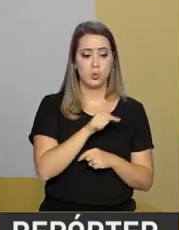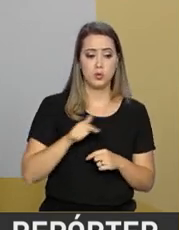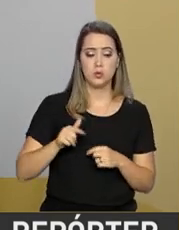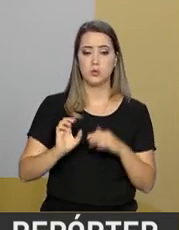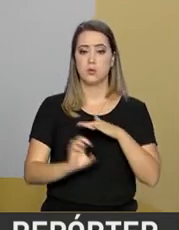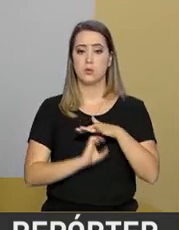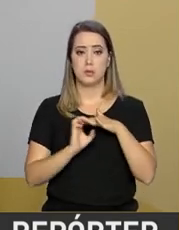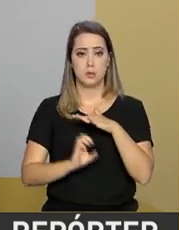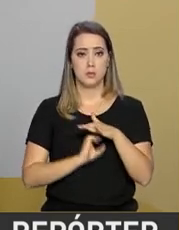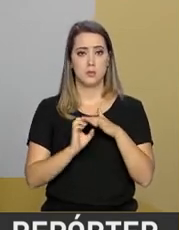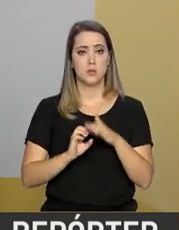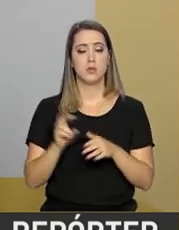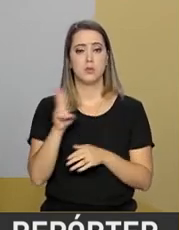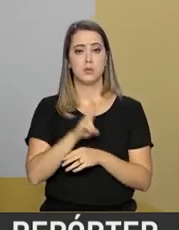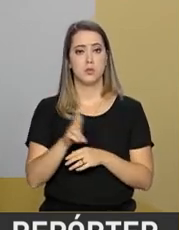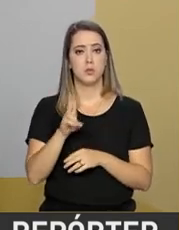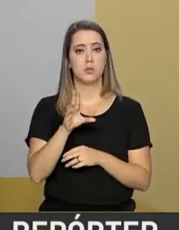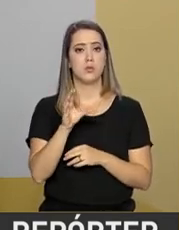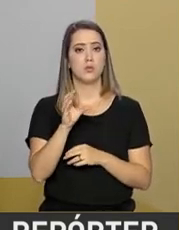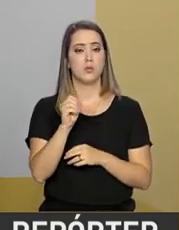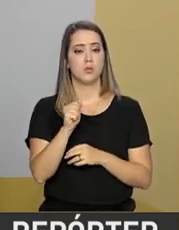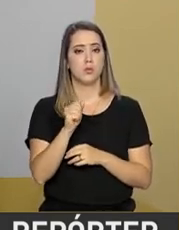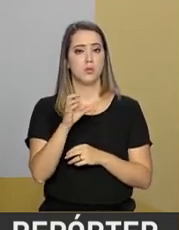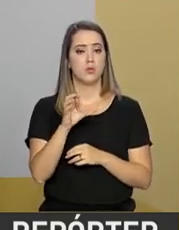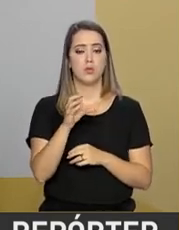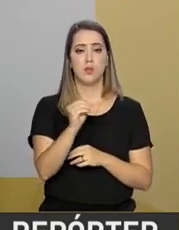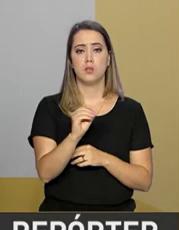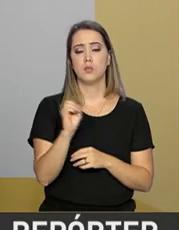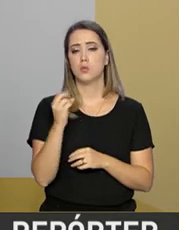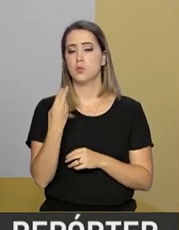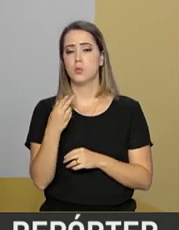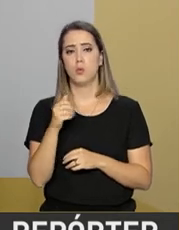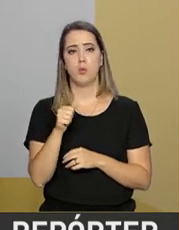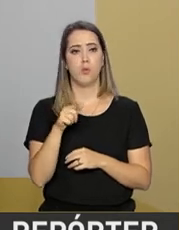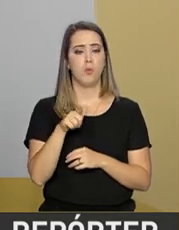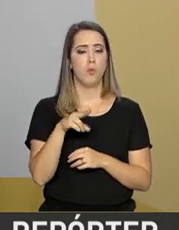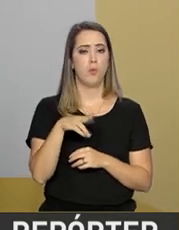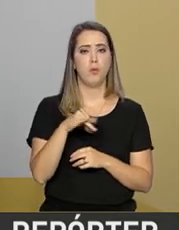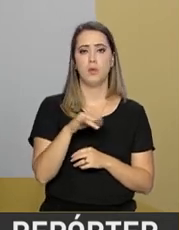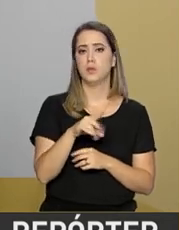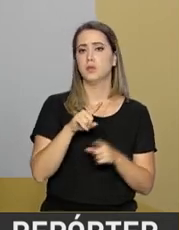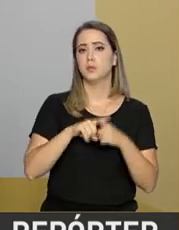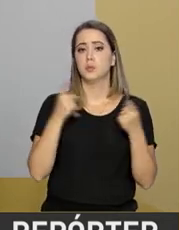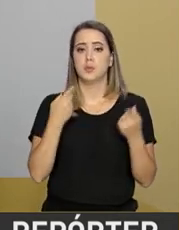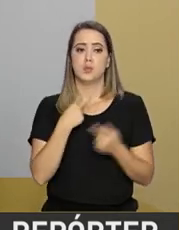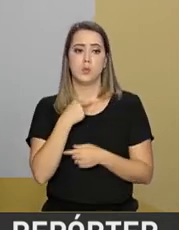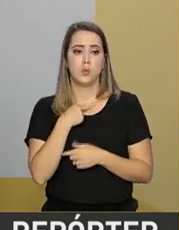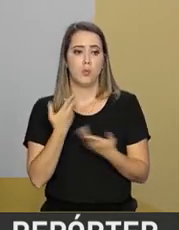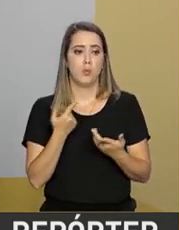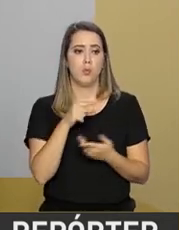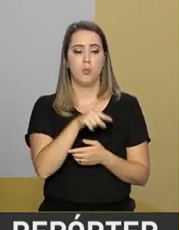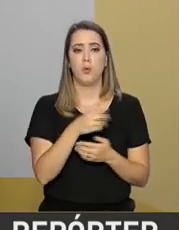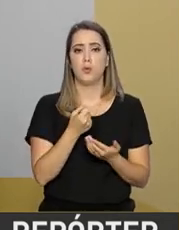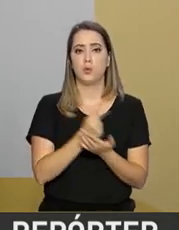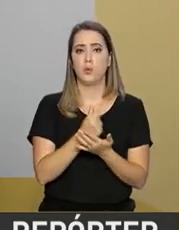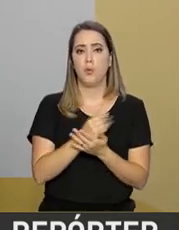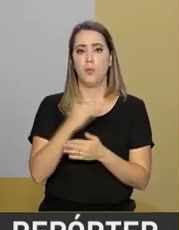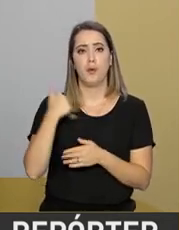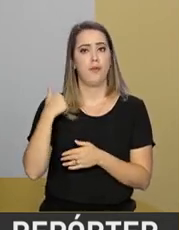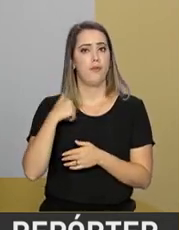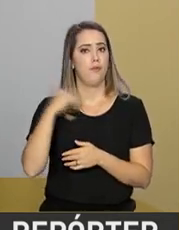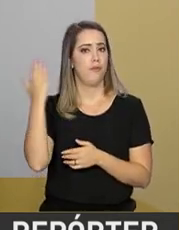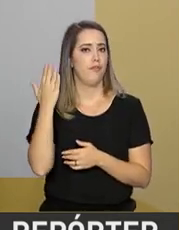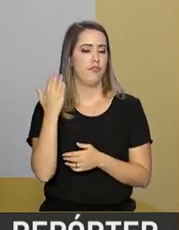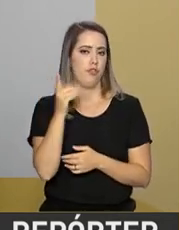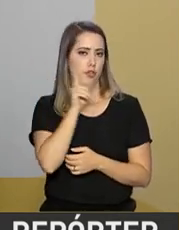industriais que usam aço ou alumínio e que diminui a sua competitividade internacional portão isso mais caro é uma atitude